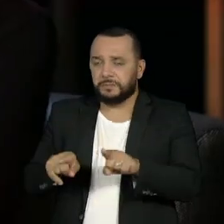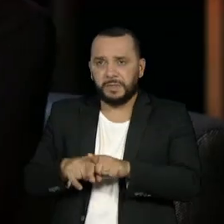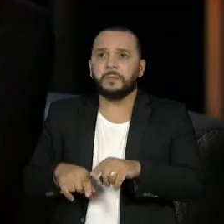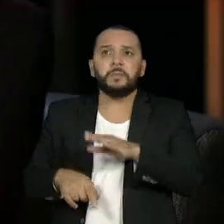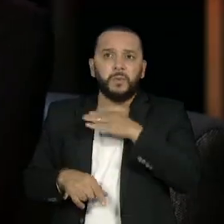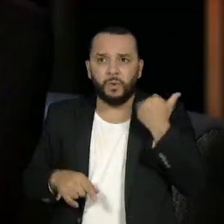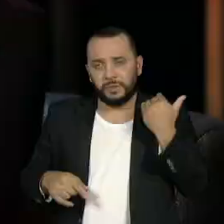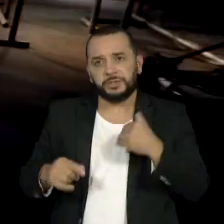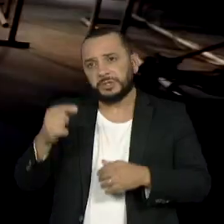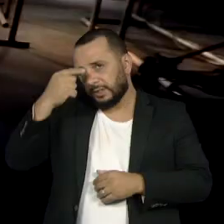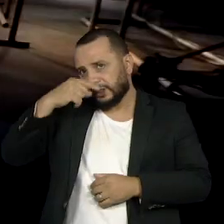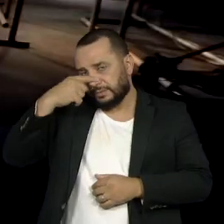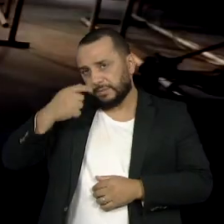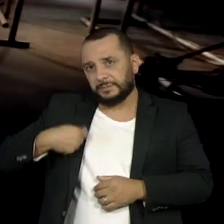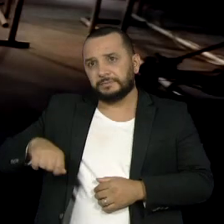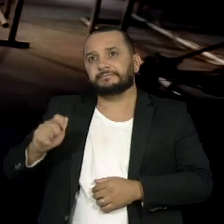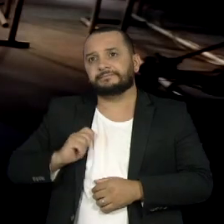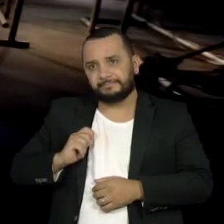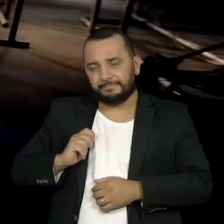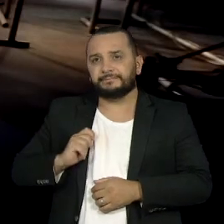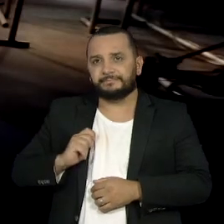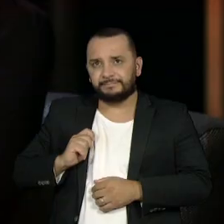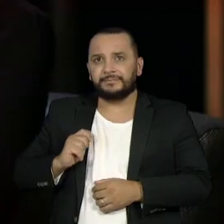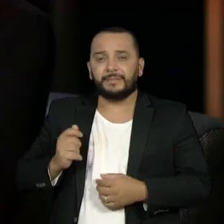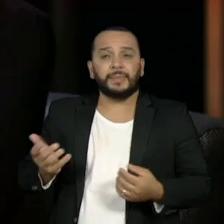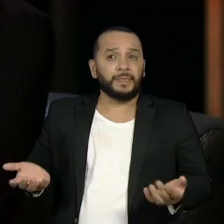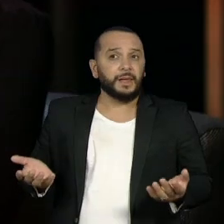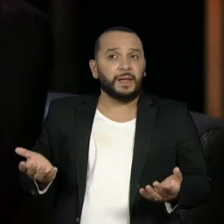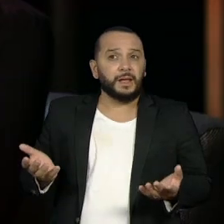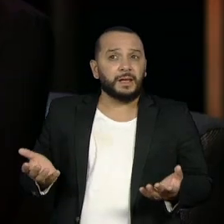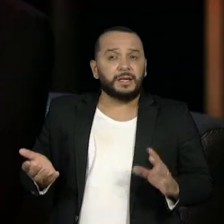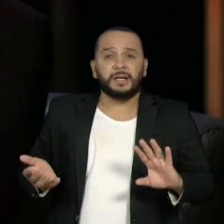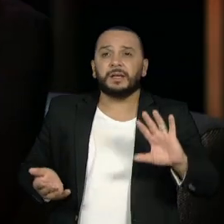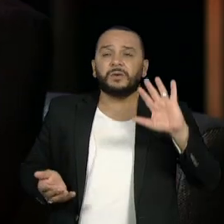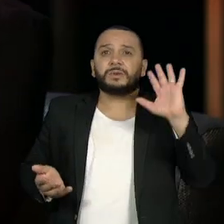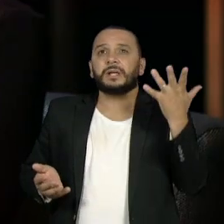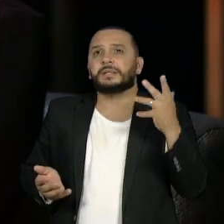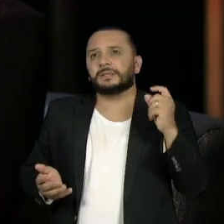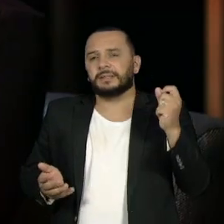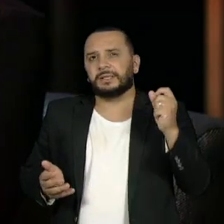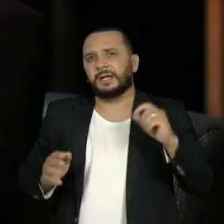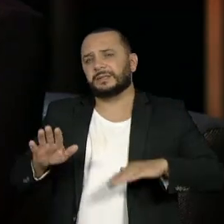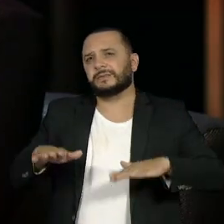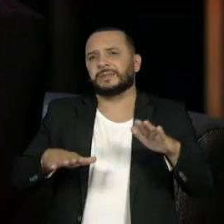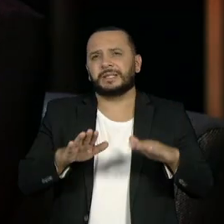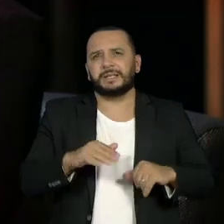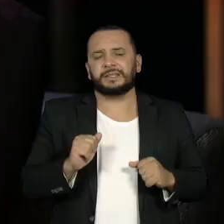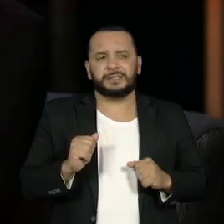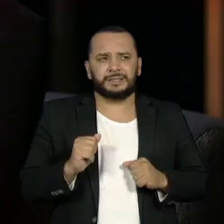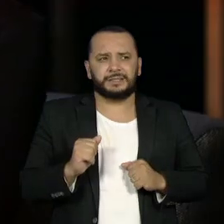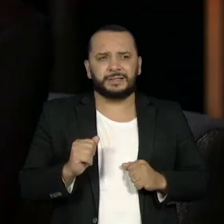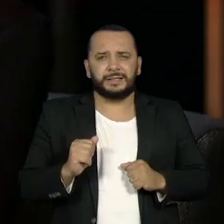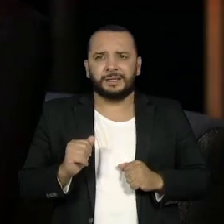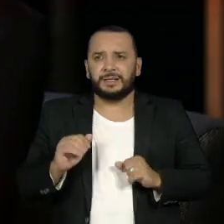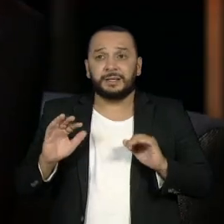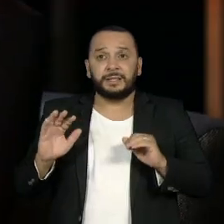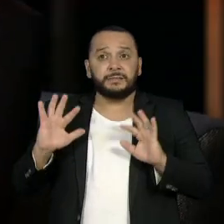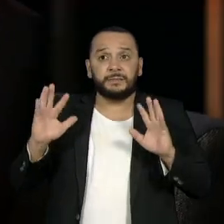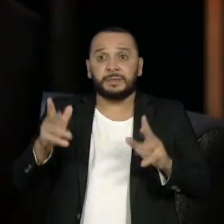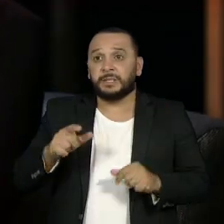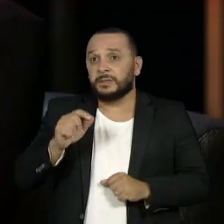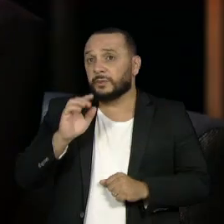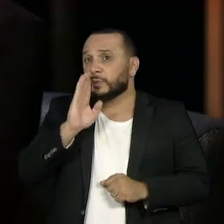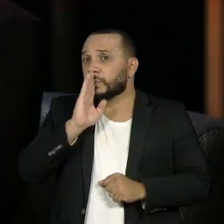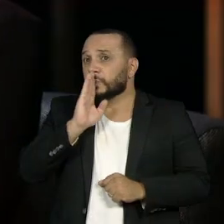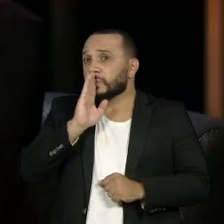mortalidade da gripe espanhola isso causou uma reação porque diante disso muitas vezes se faz um silêncio